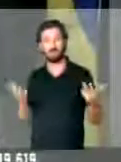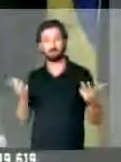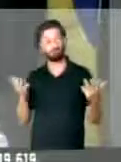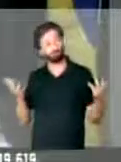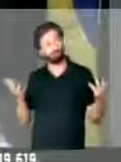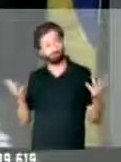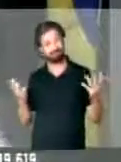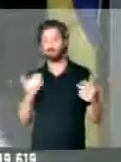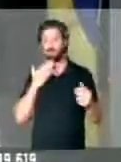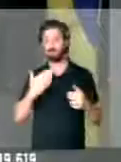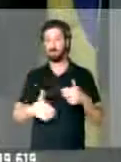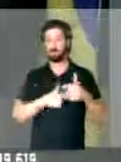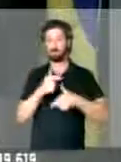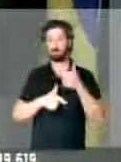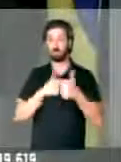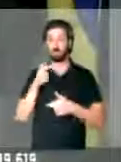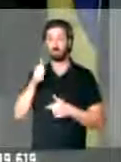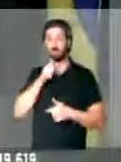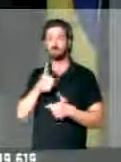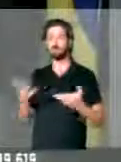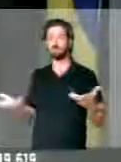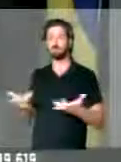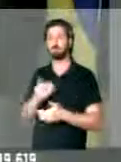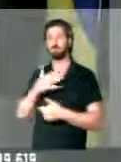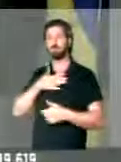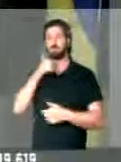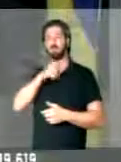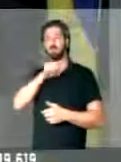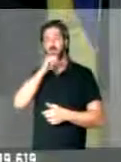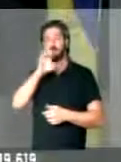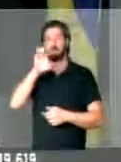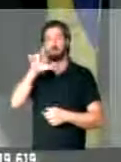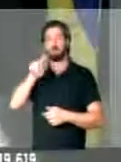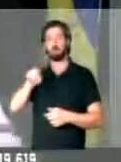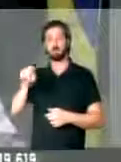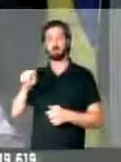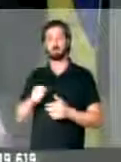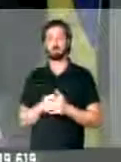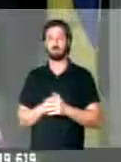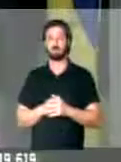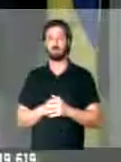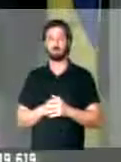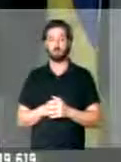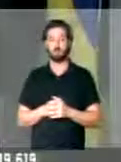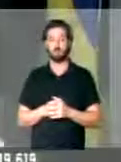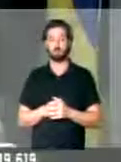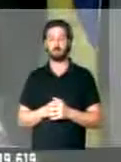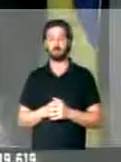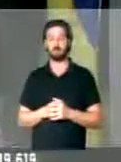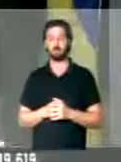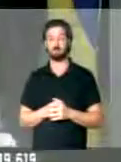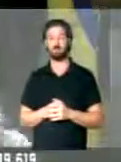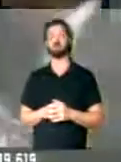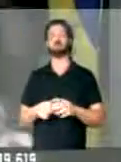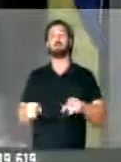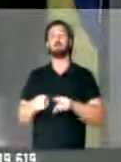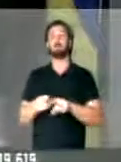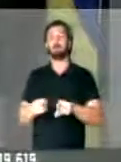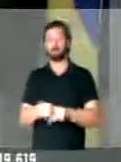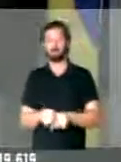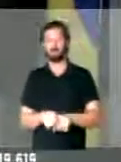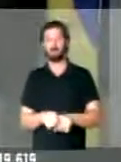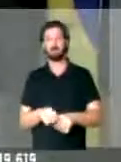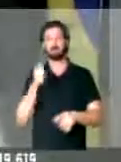Tudo em função do trabalho dessa grande mulher, que é a minha mãe, Elza. E através dela, homenageio todas as mulheres de Montes Claros, do norte de